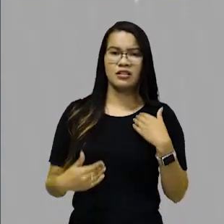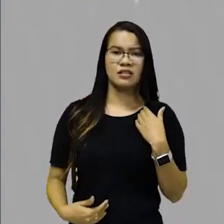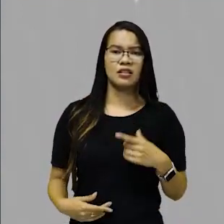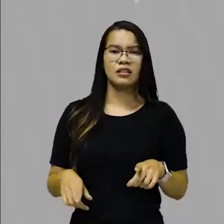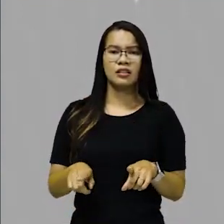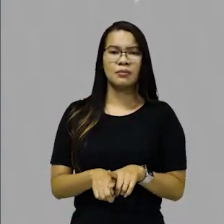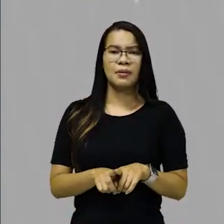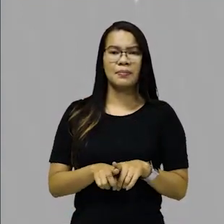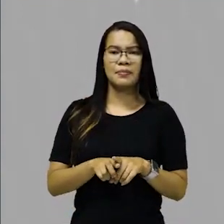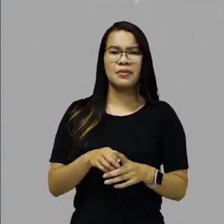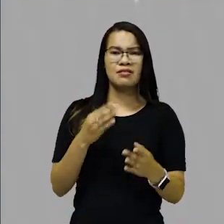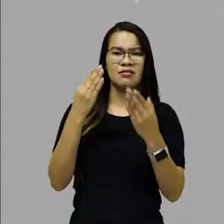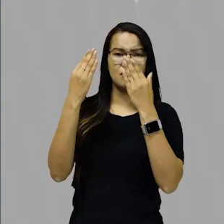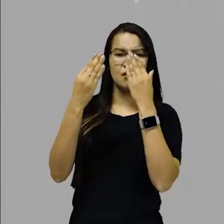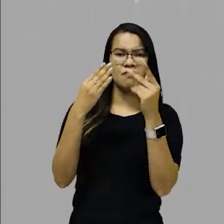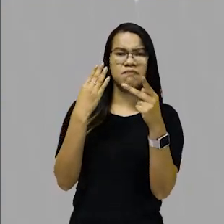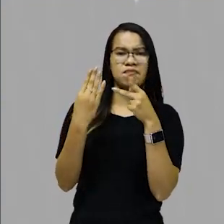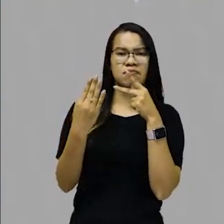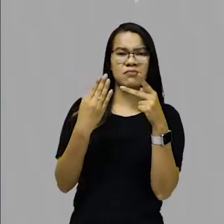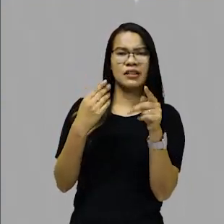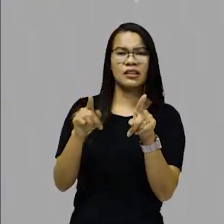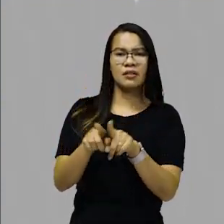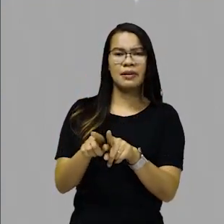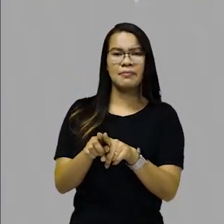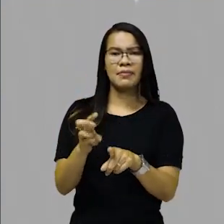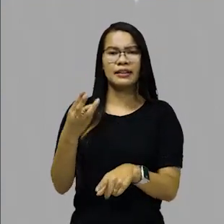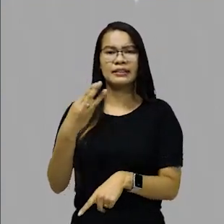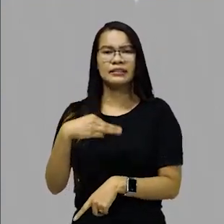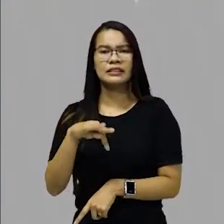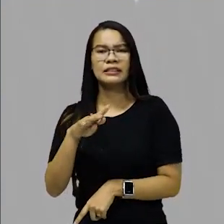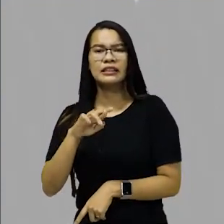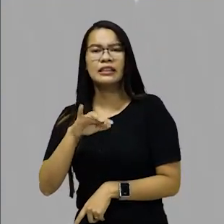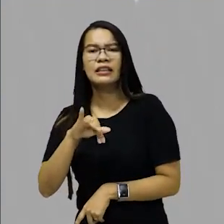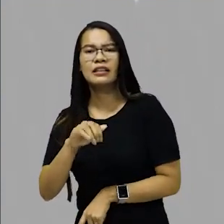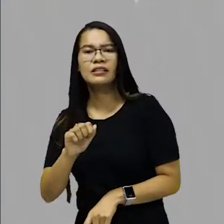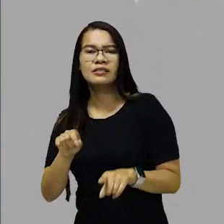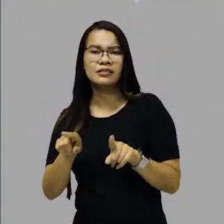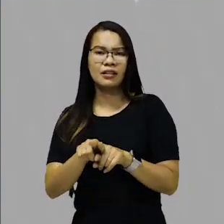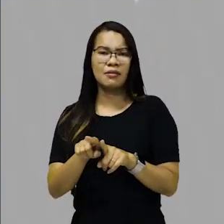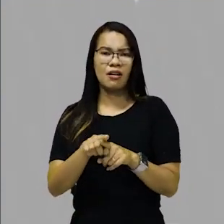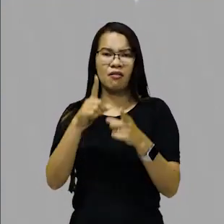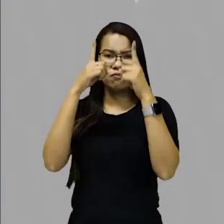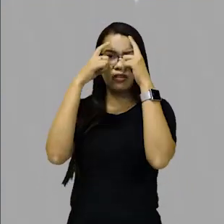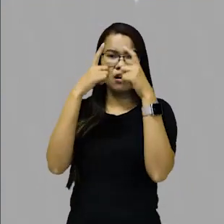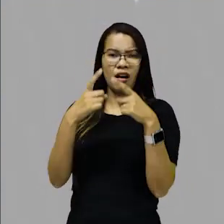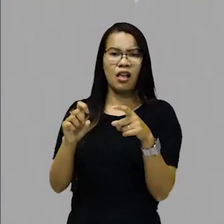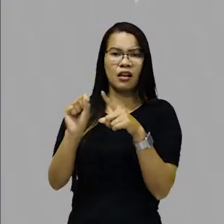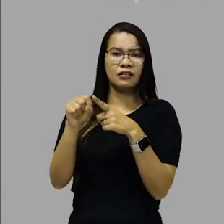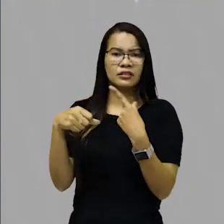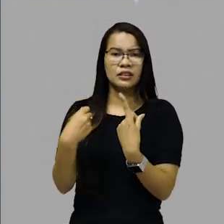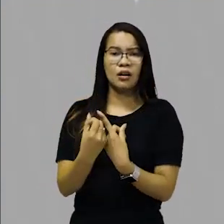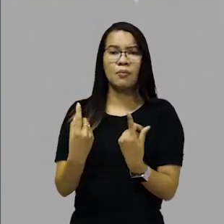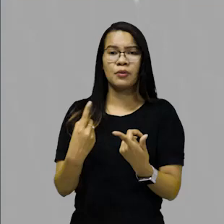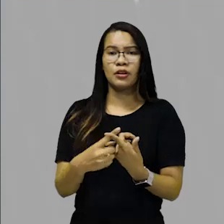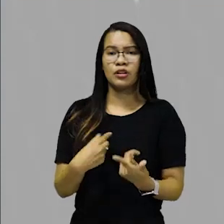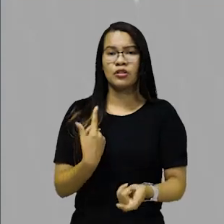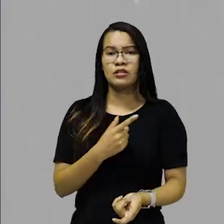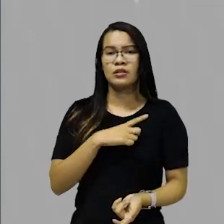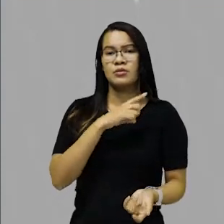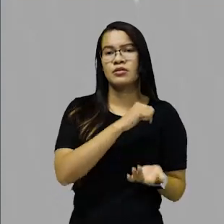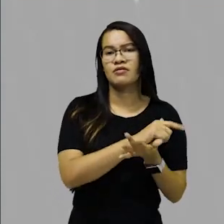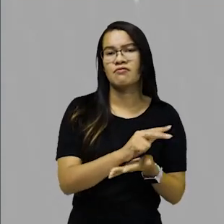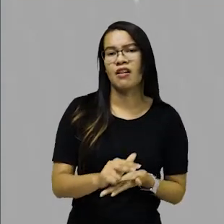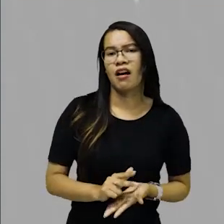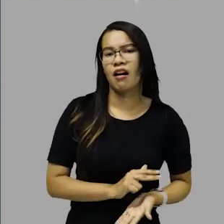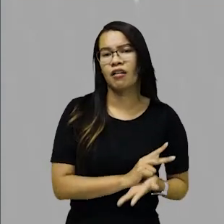violência material, a violência social, porque nós temos vários tipos de violência que são praticados contra